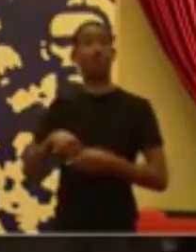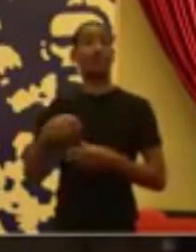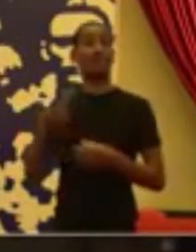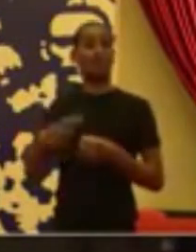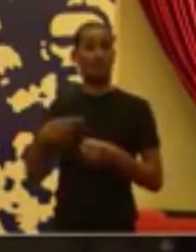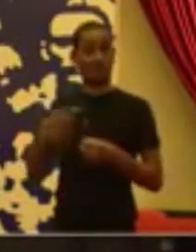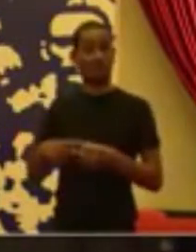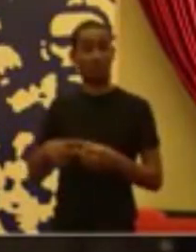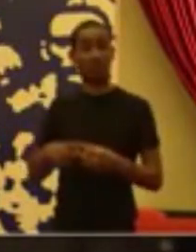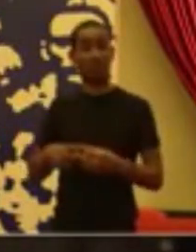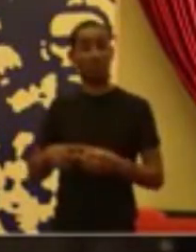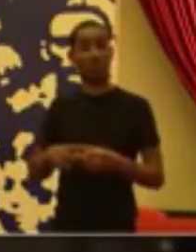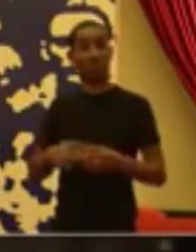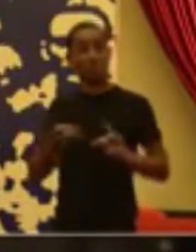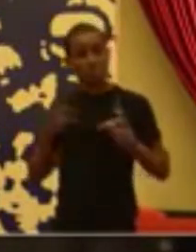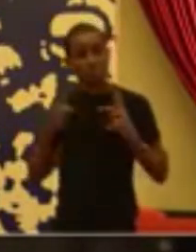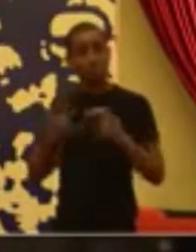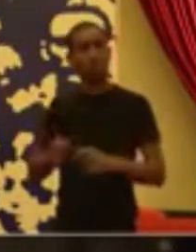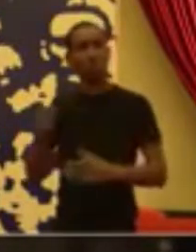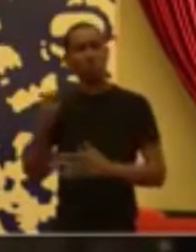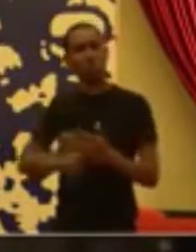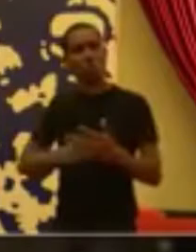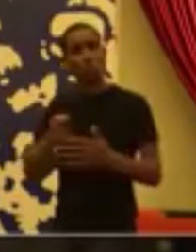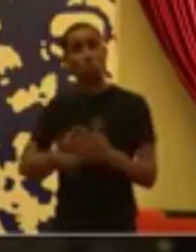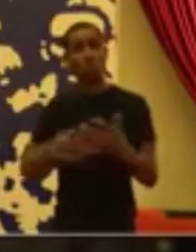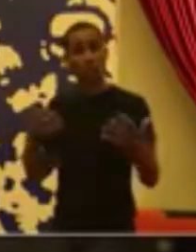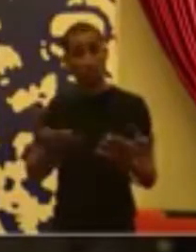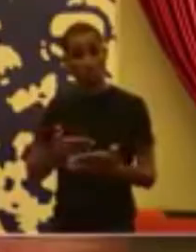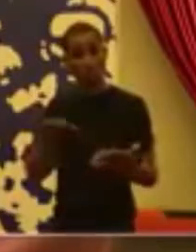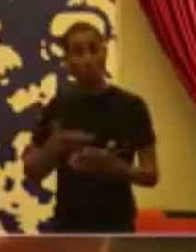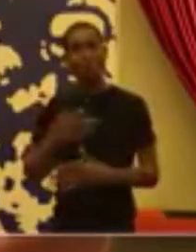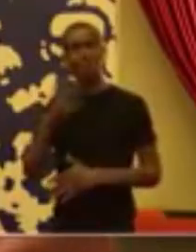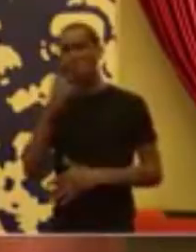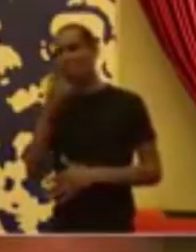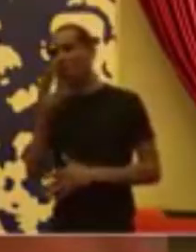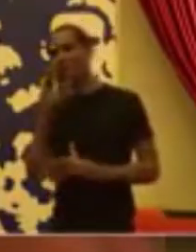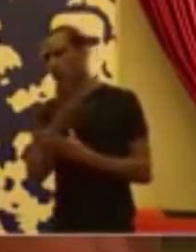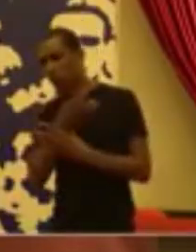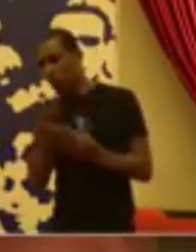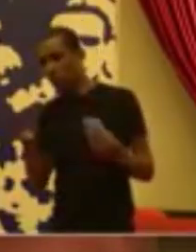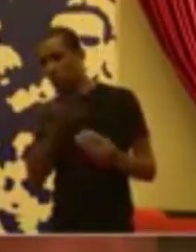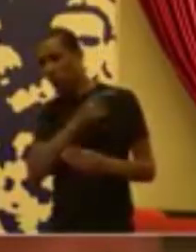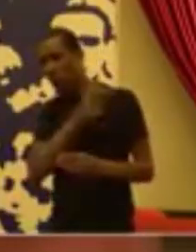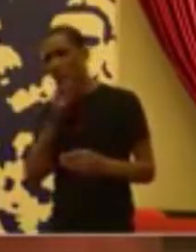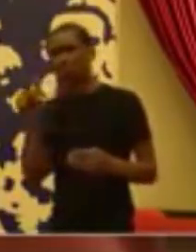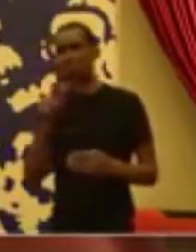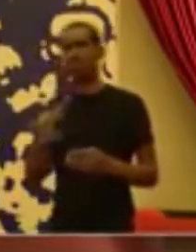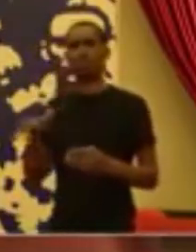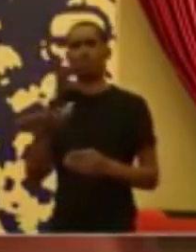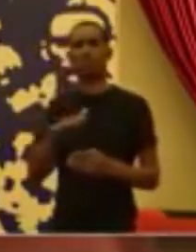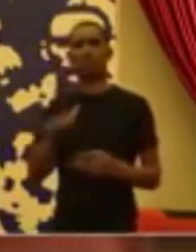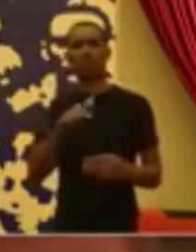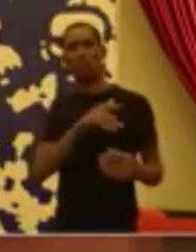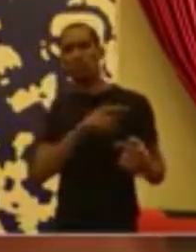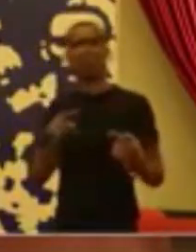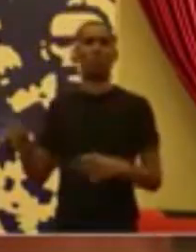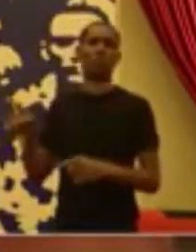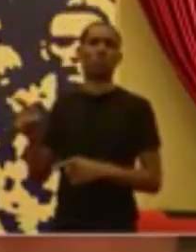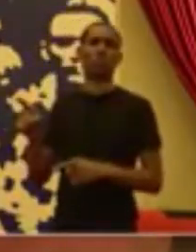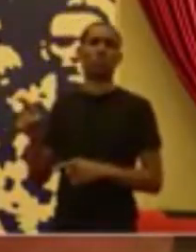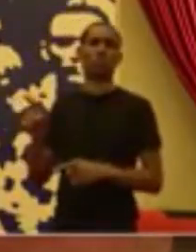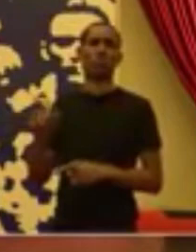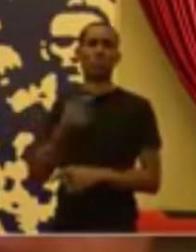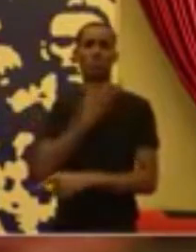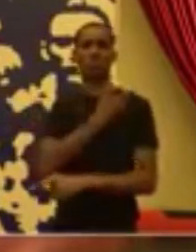luta centenária agora, que parece que está assumindo um outro patamar, antirracista.